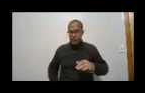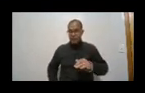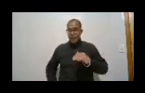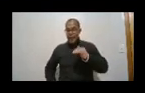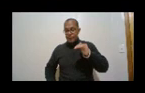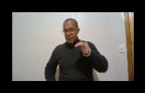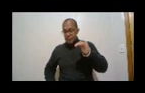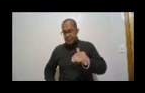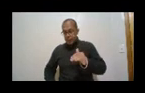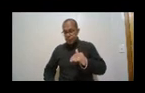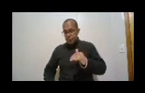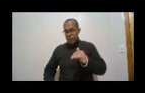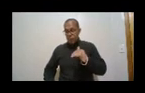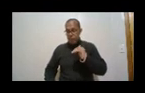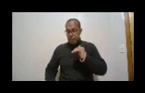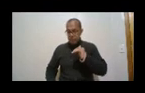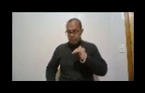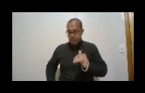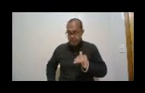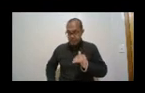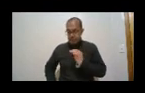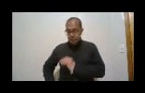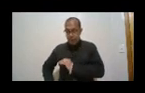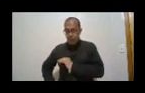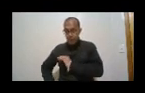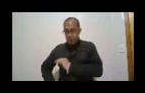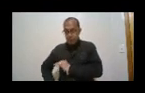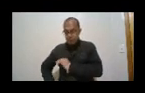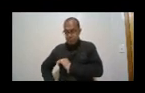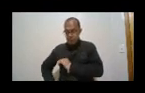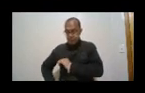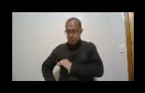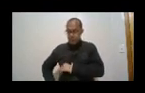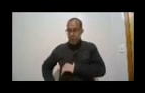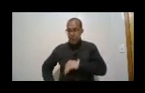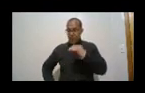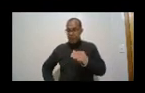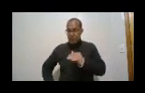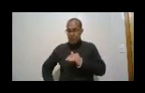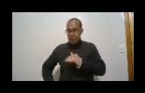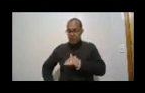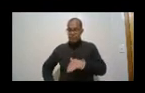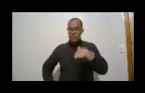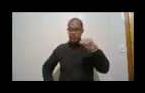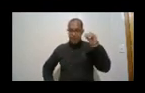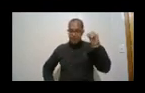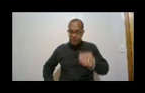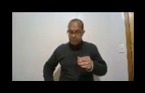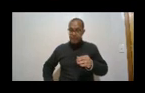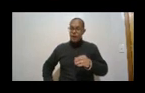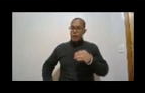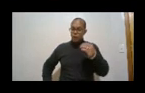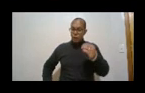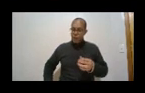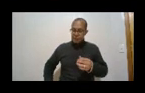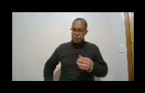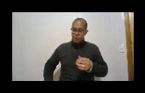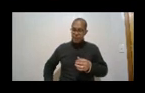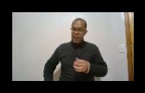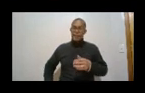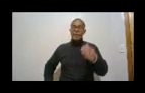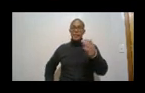Ou seja, administrei salbutamol numa dose correta, pulmão, broncodilatação. Eu aumentei a dose, eles mantêm